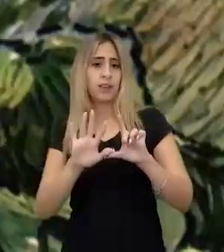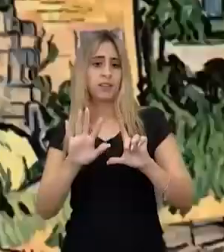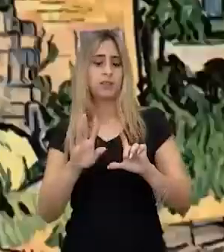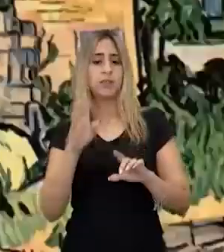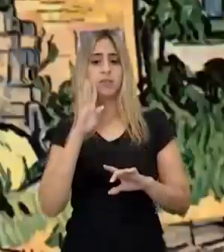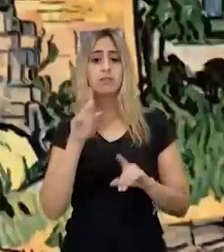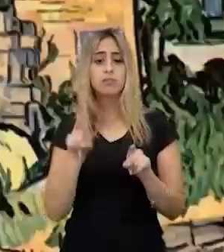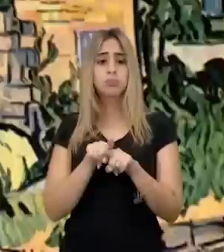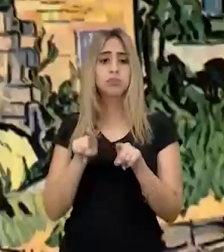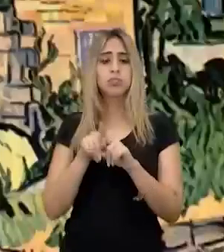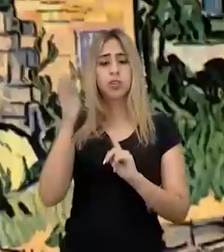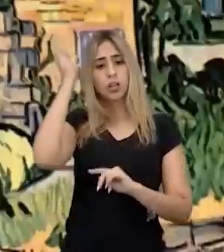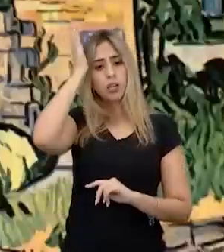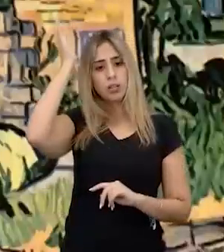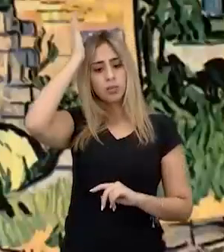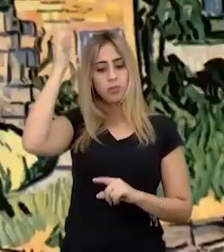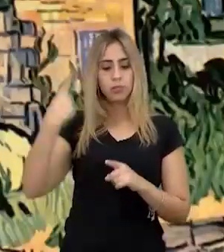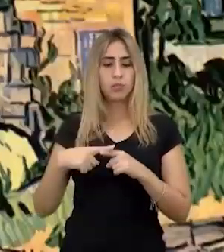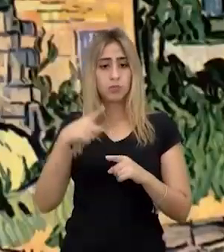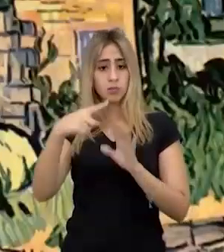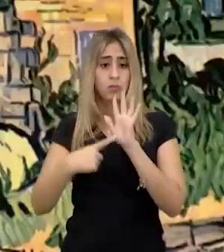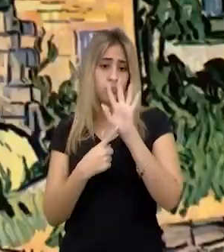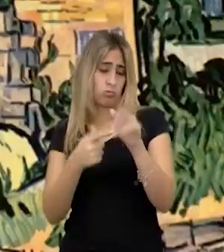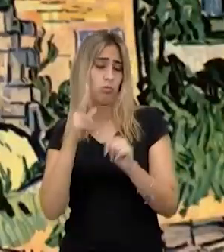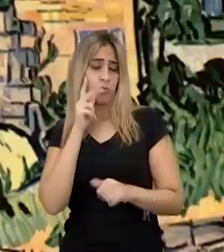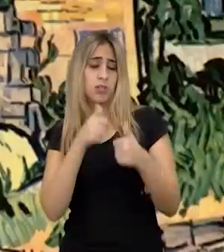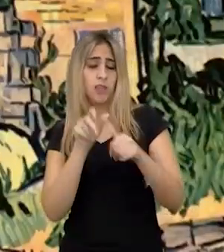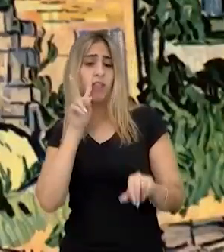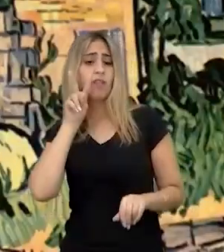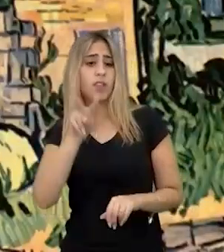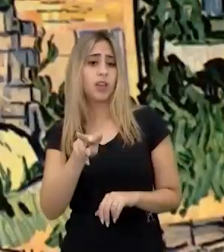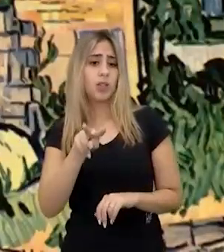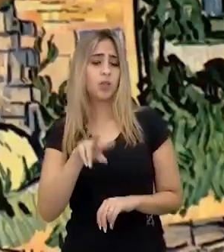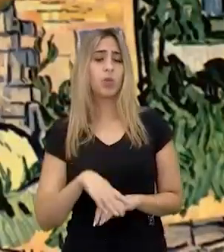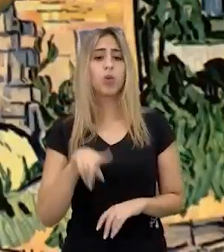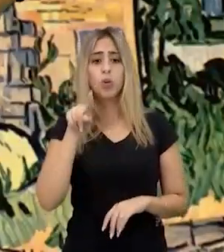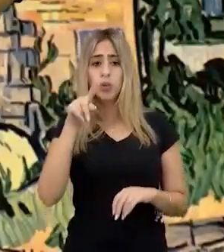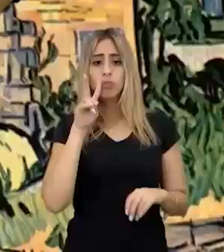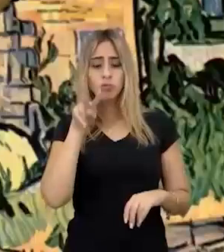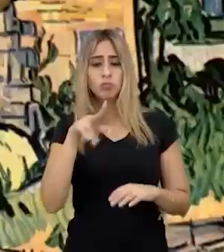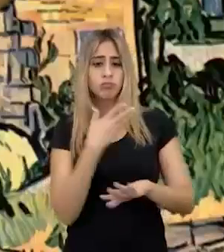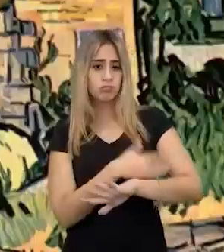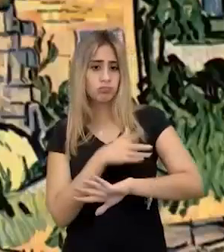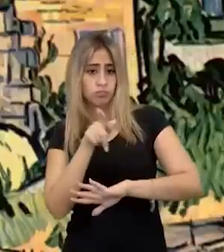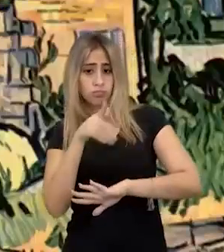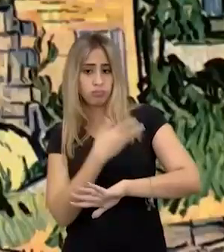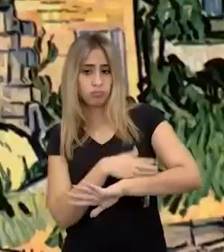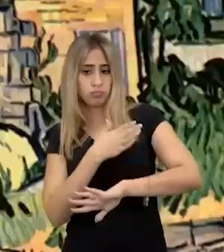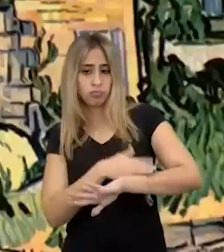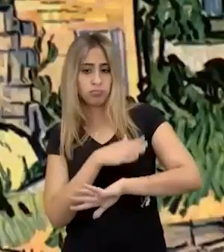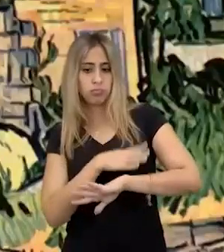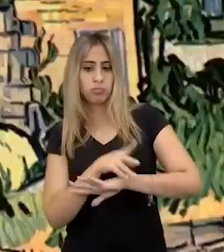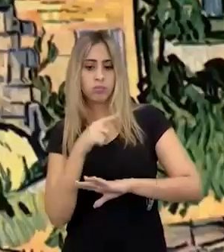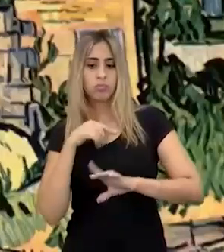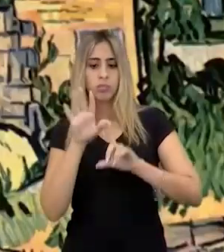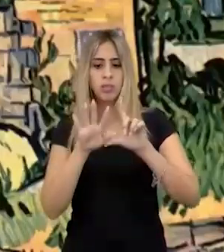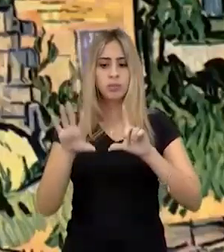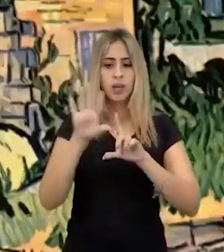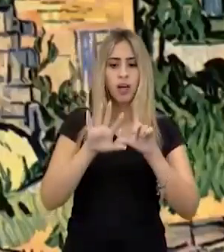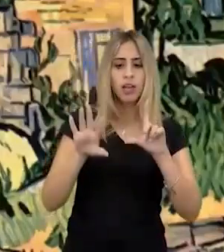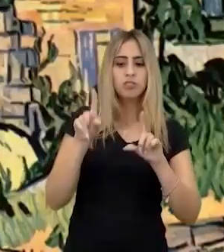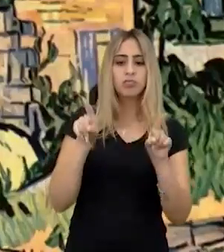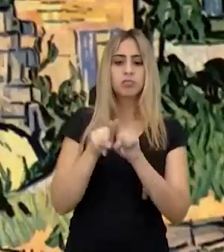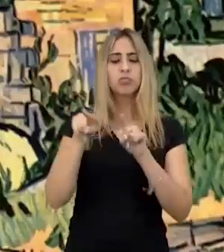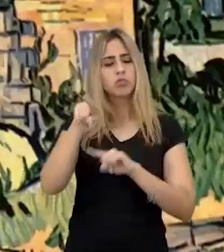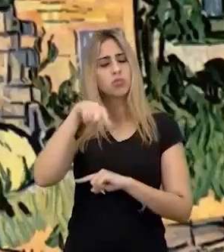é acadêmica. Por quê? Porque você mostrou o que você estava vendo. Então, Entendi. quando você identifica os símbolos, as